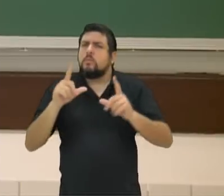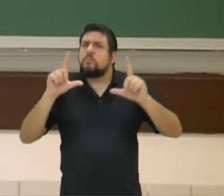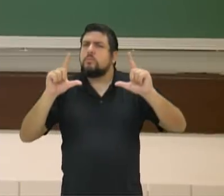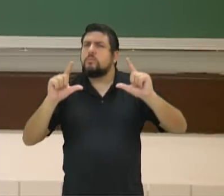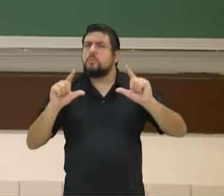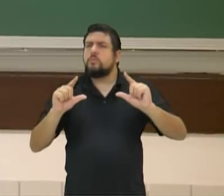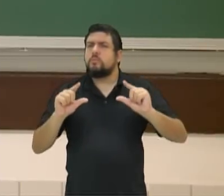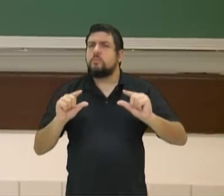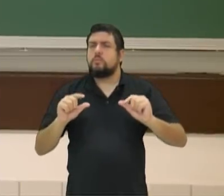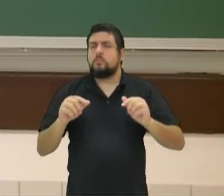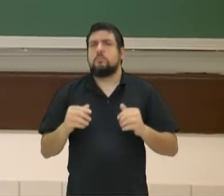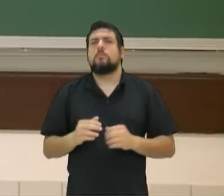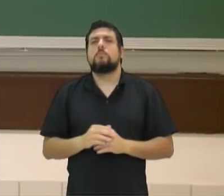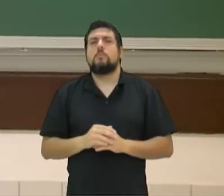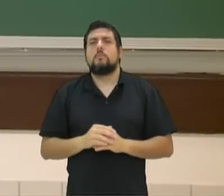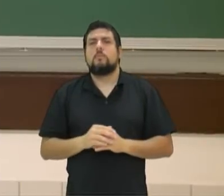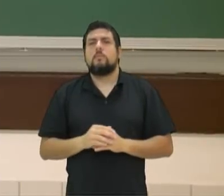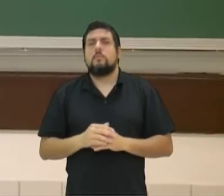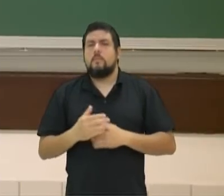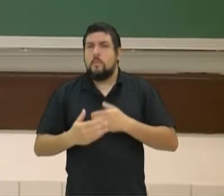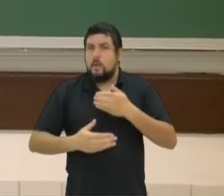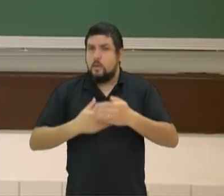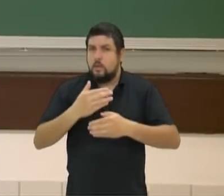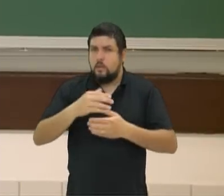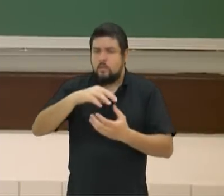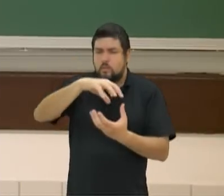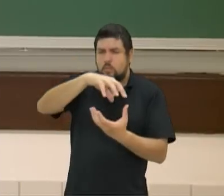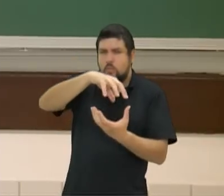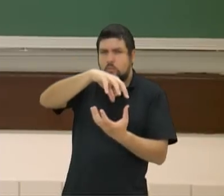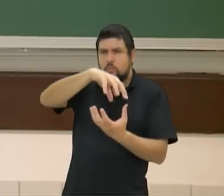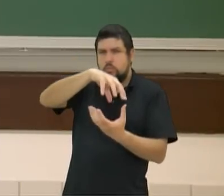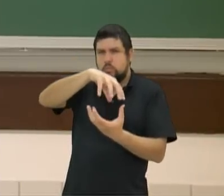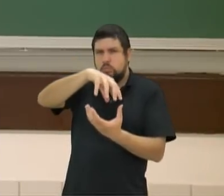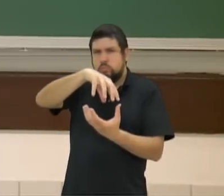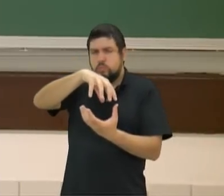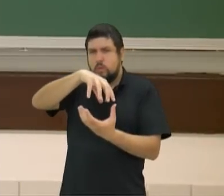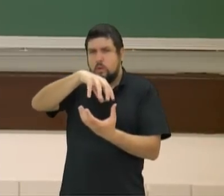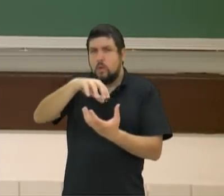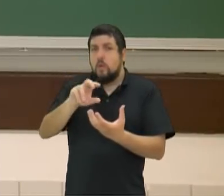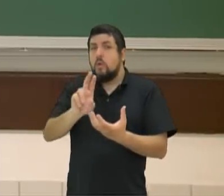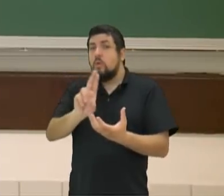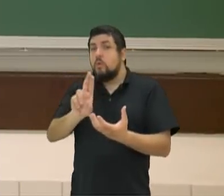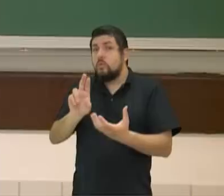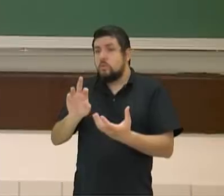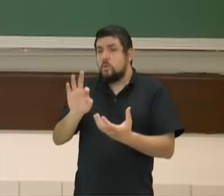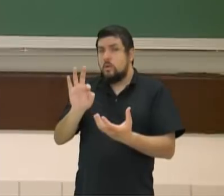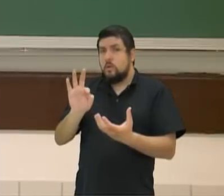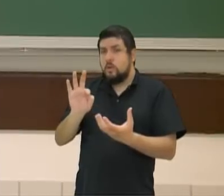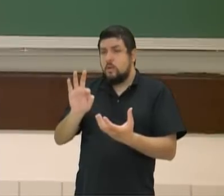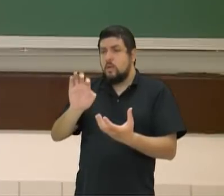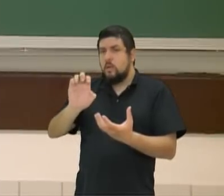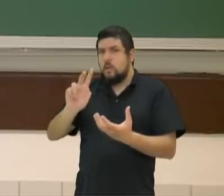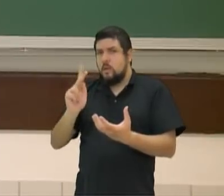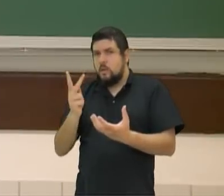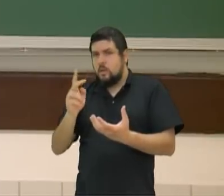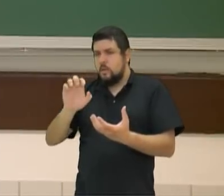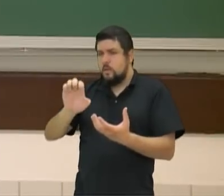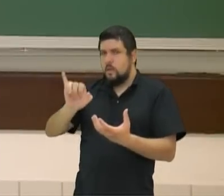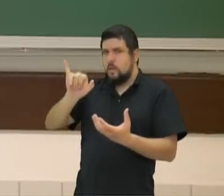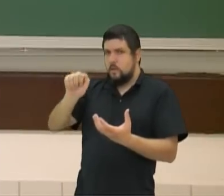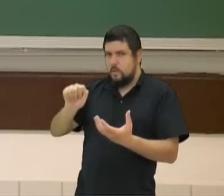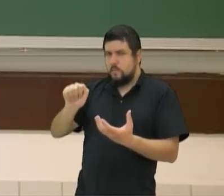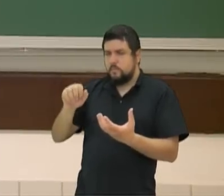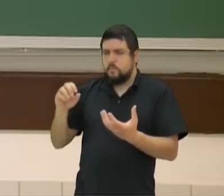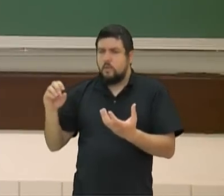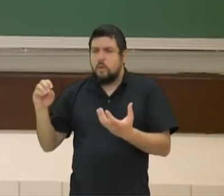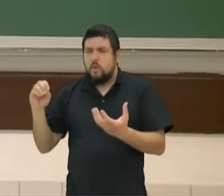um planetoide, chamado Theia. Ele tinha mais ou menos o tamanho de Marte. E ele entrou